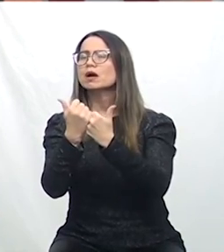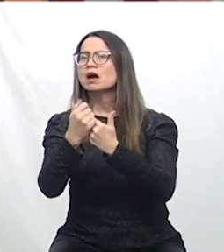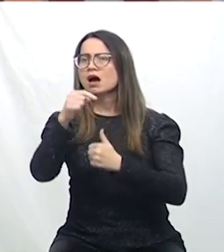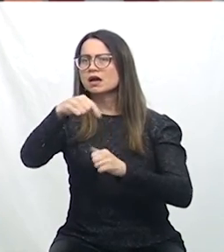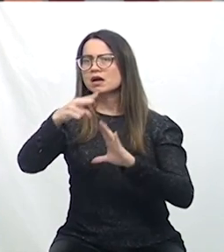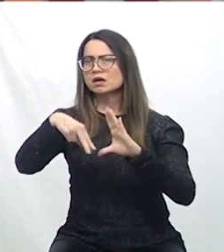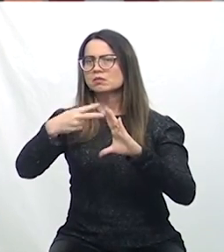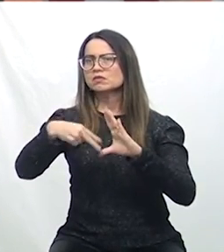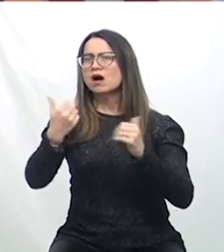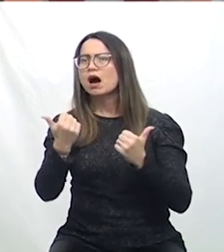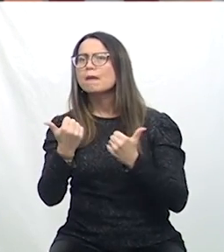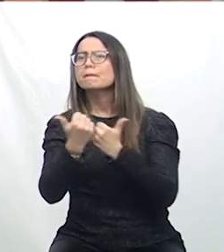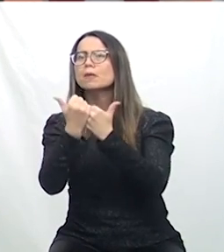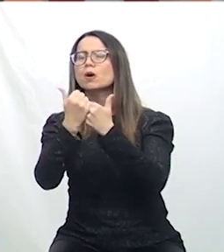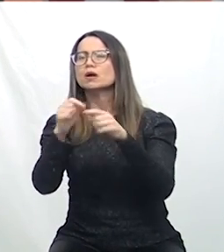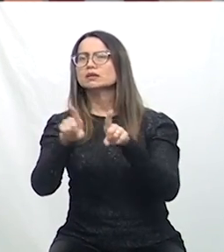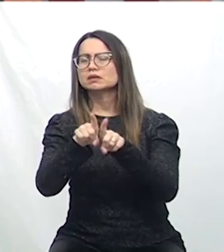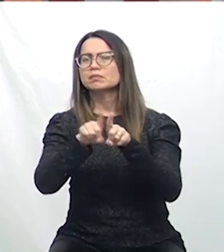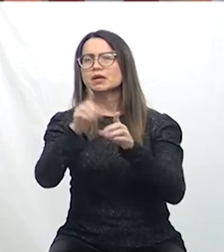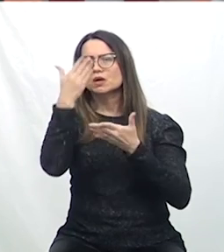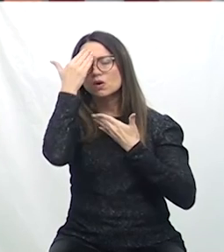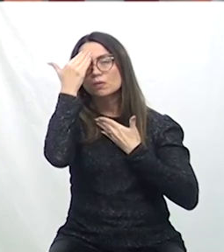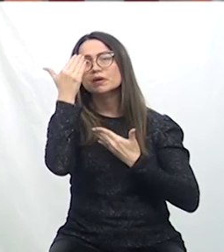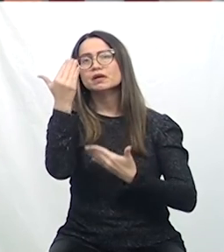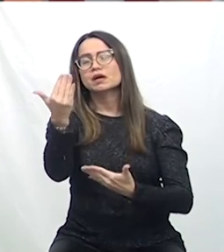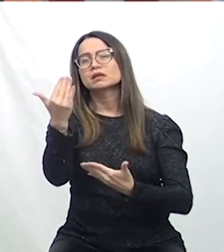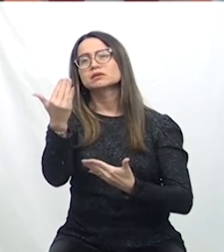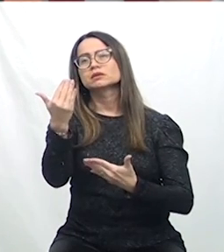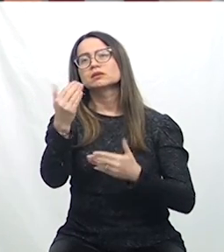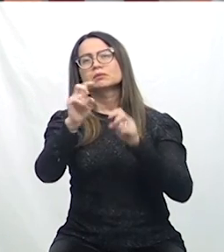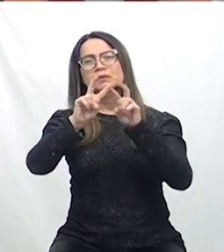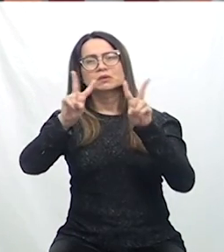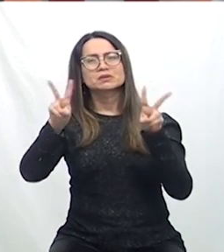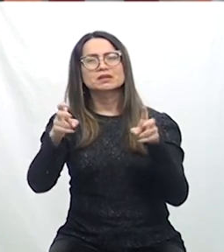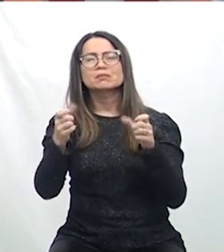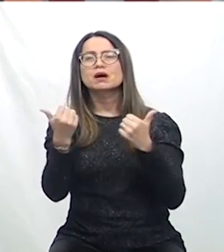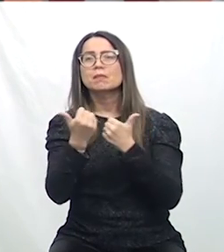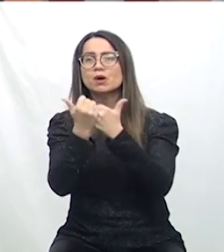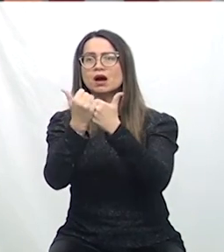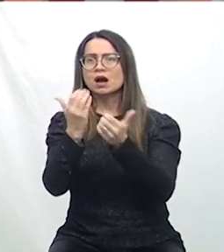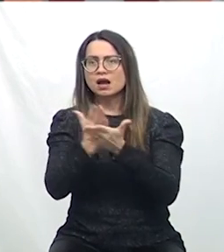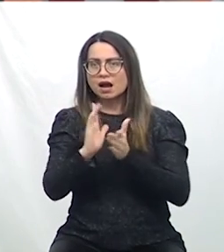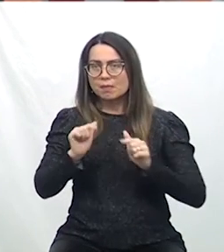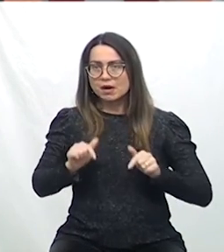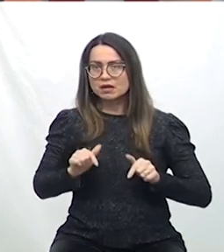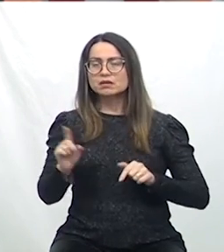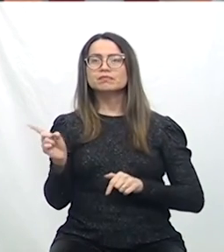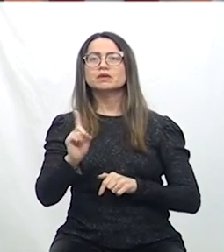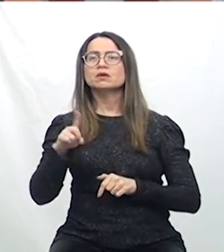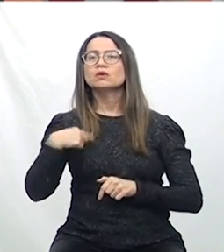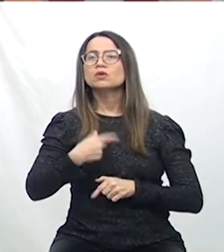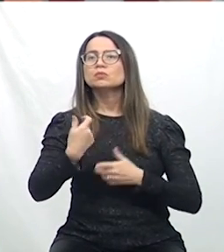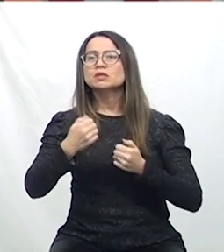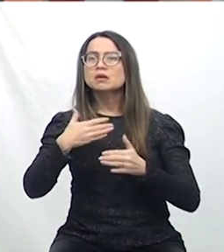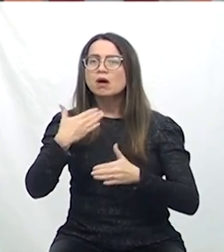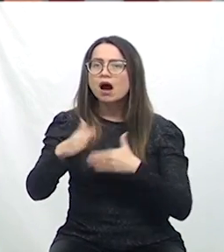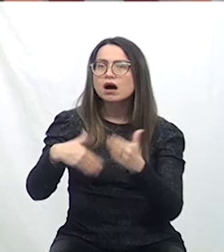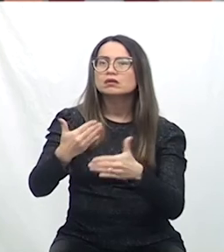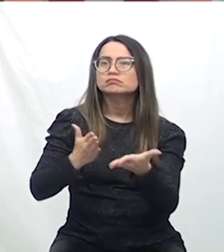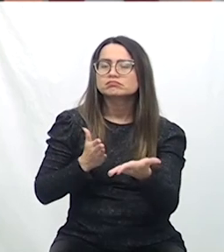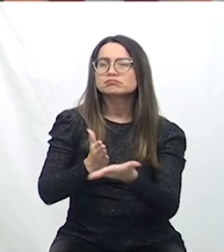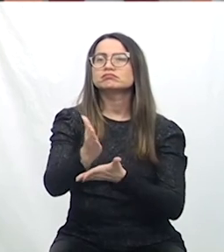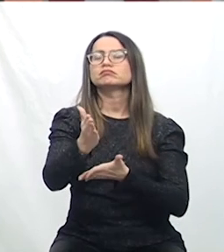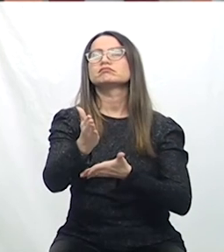Muito obrigado pelo apoio que você tem dado para essa pauta, para essa causa, que não termina aqui. Nós precisamos avançar, avançar